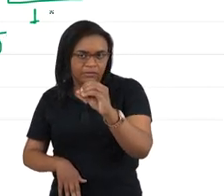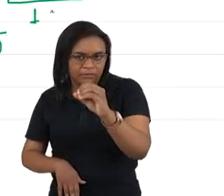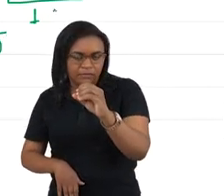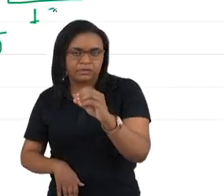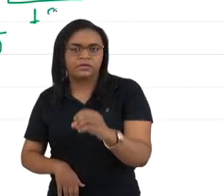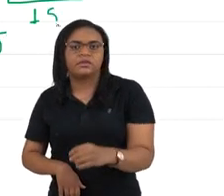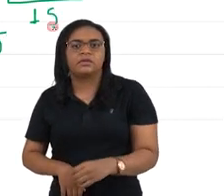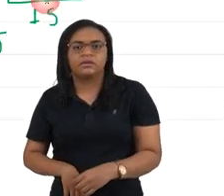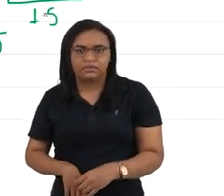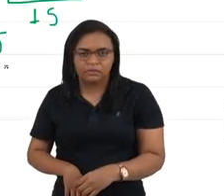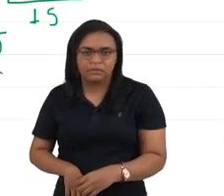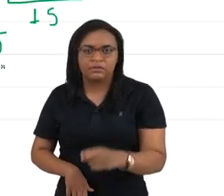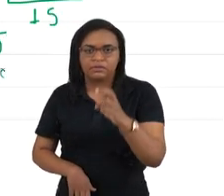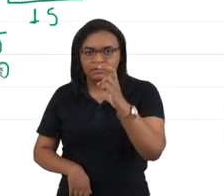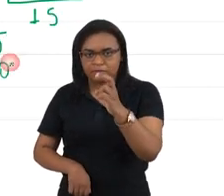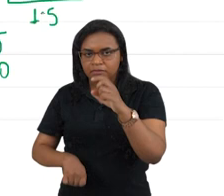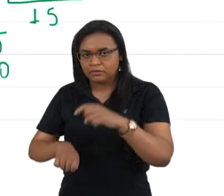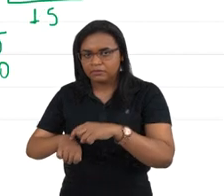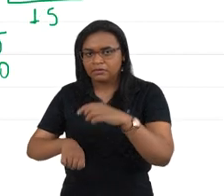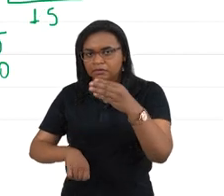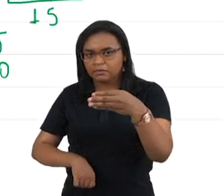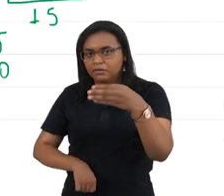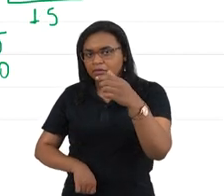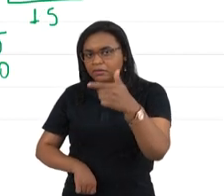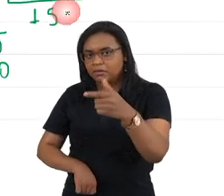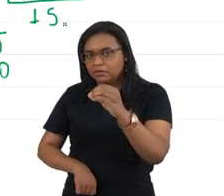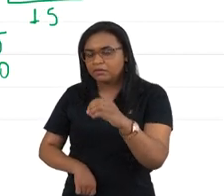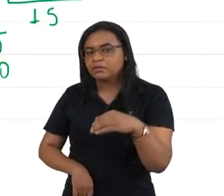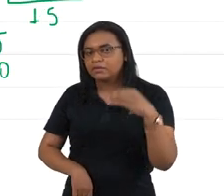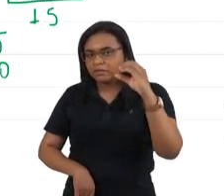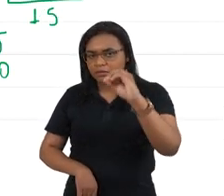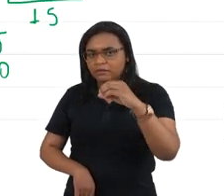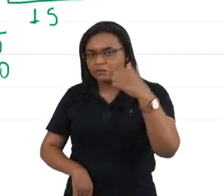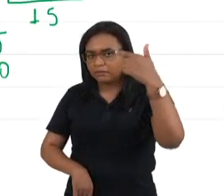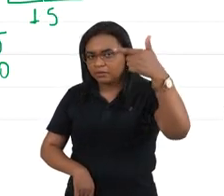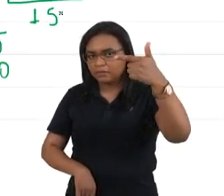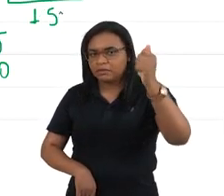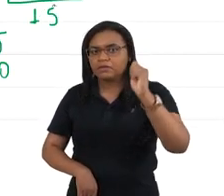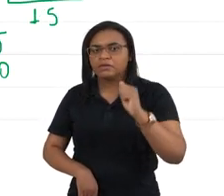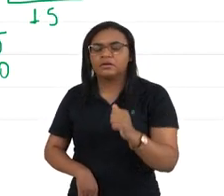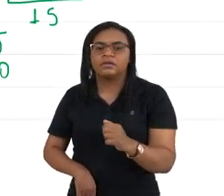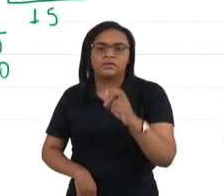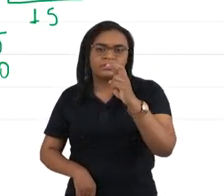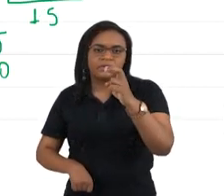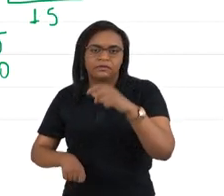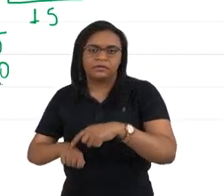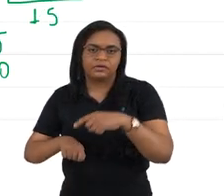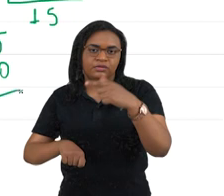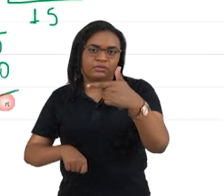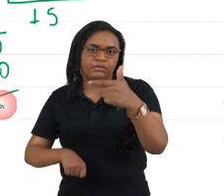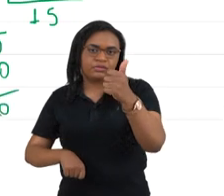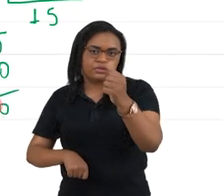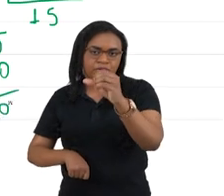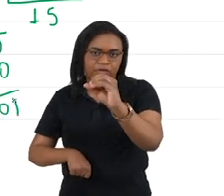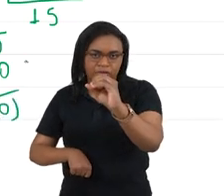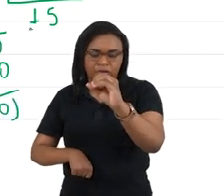pode ser que seja 5. 5 vezes 4 dá 20. 0 vai 2, 5 vezes 2 dá 10, 2, 12.